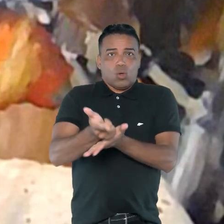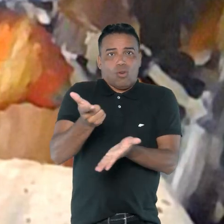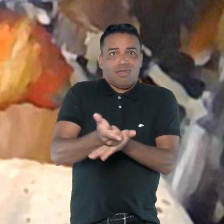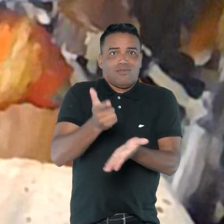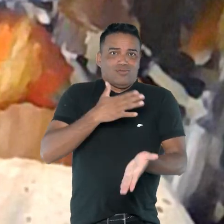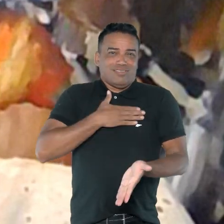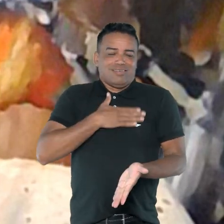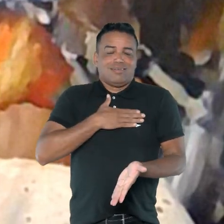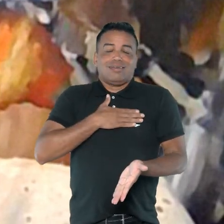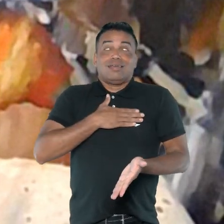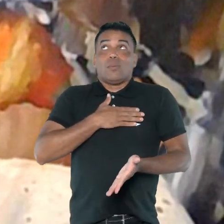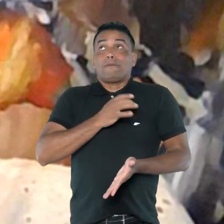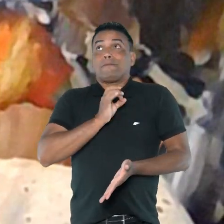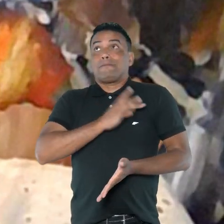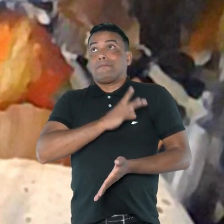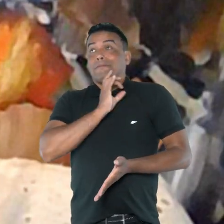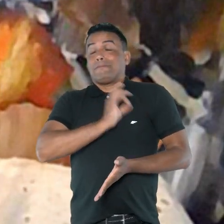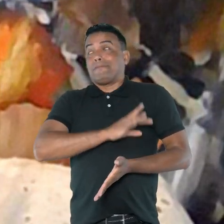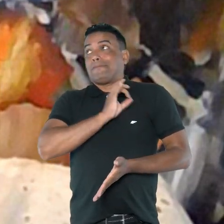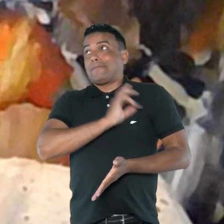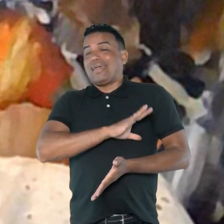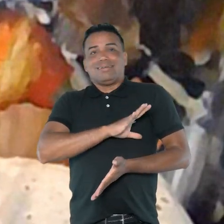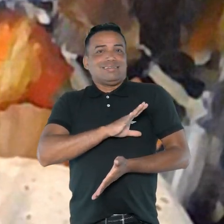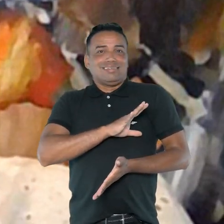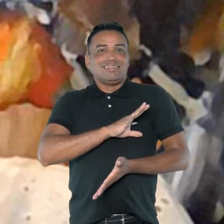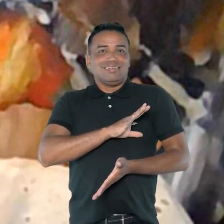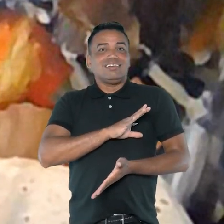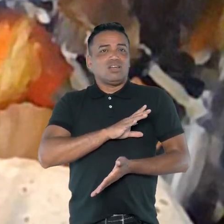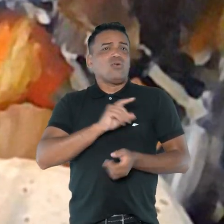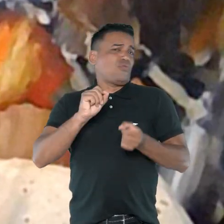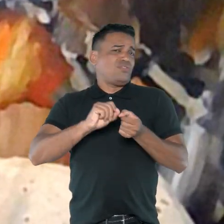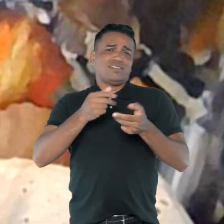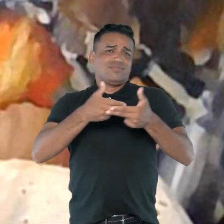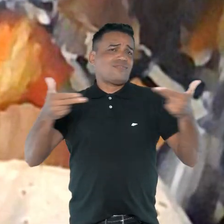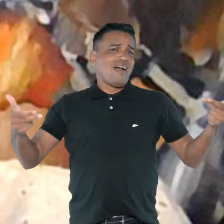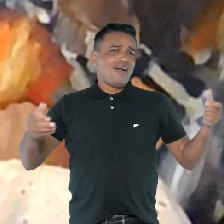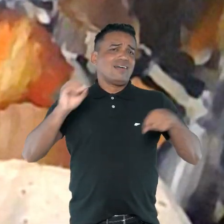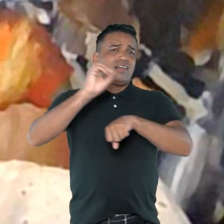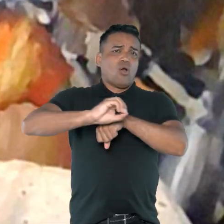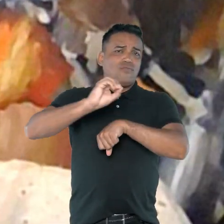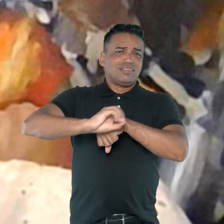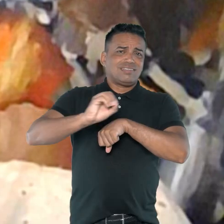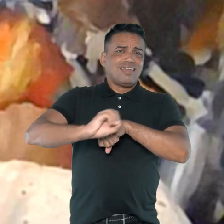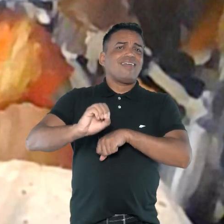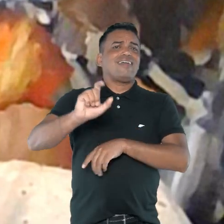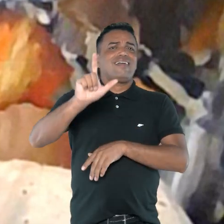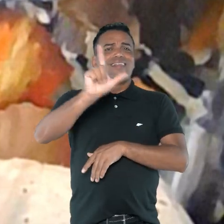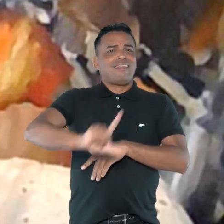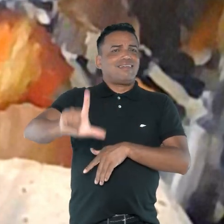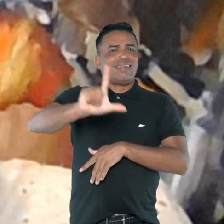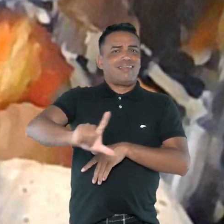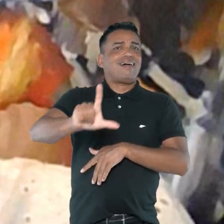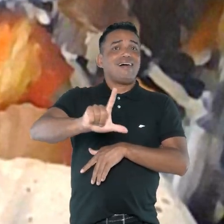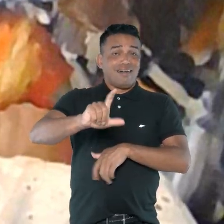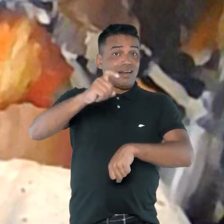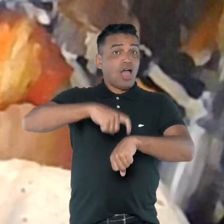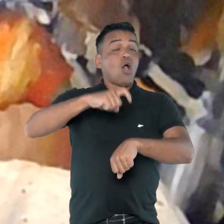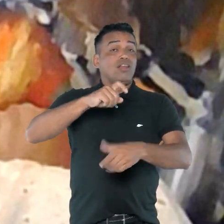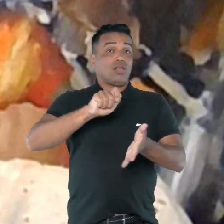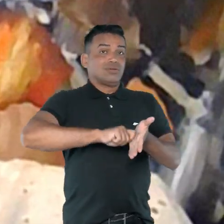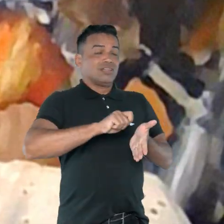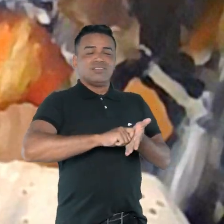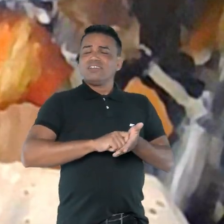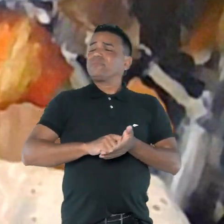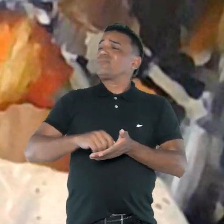mas, assim, em vários momentos, eu fiz muitas oficinas literárias enquanto eu escrevia esse livro e ouvi de